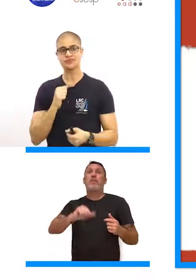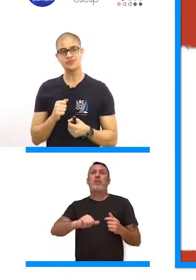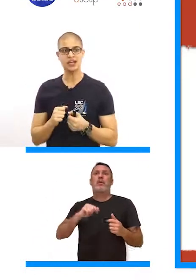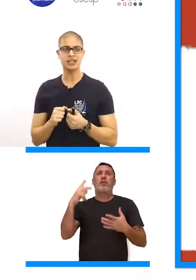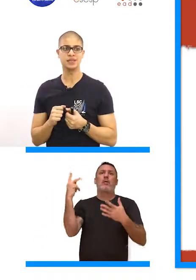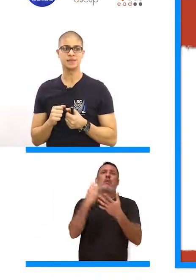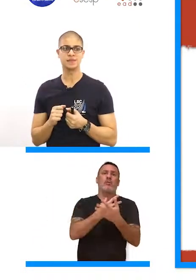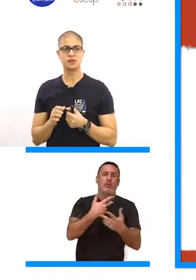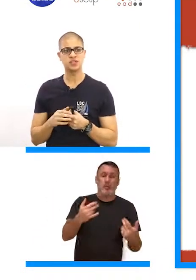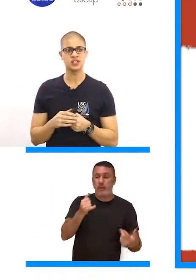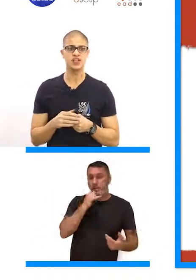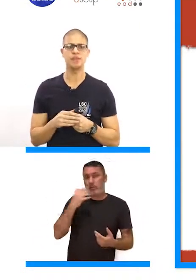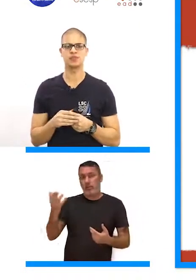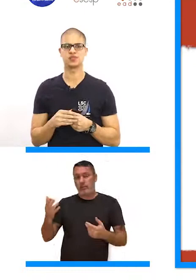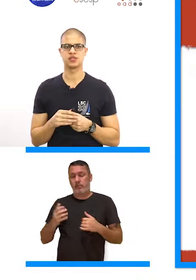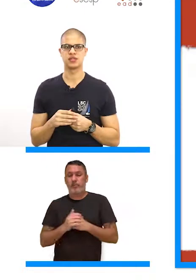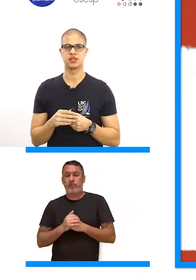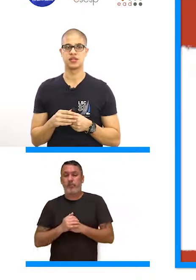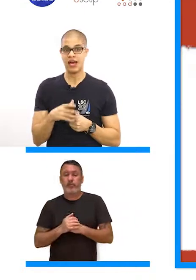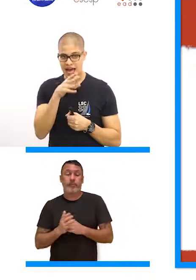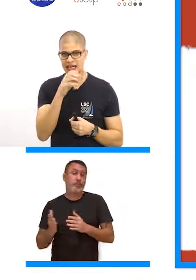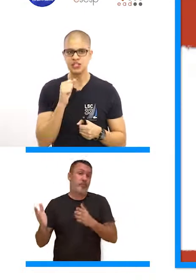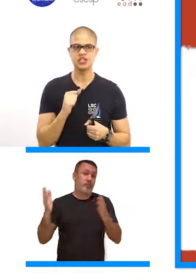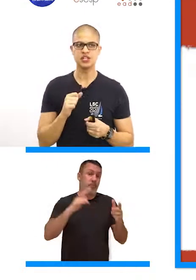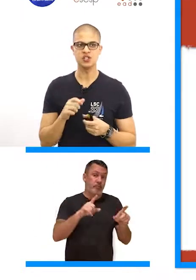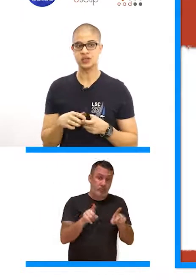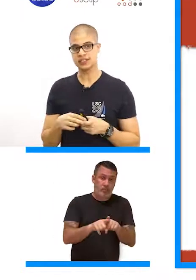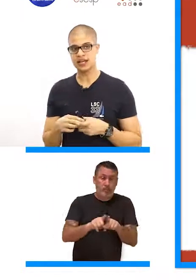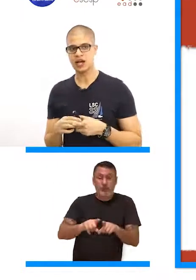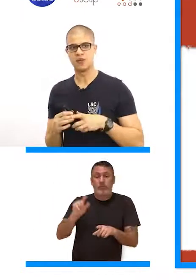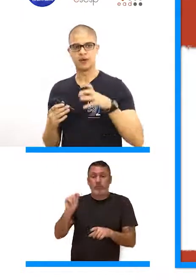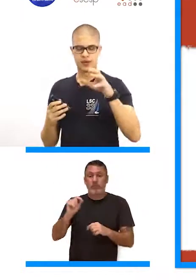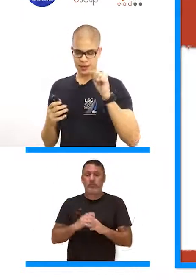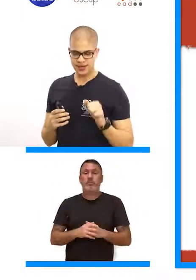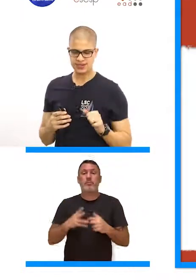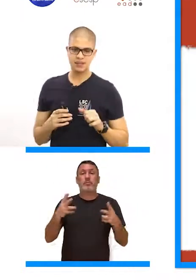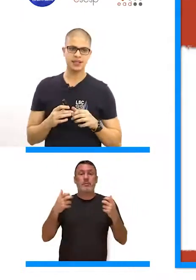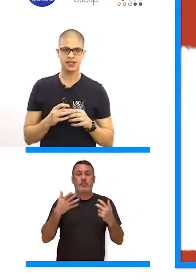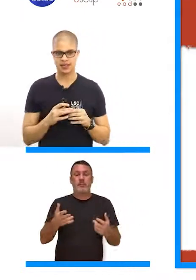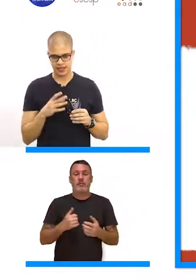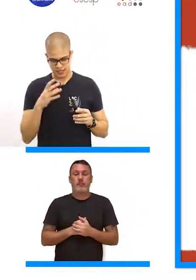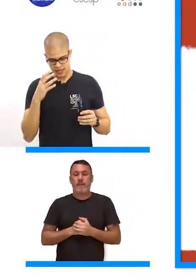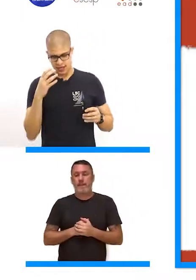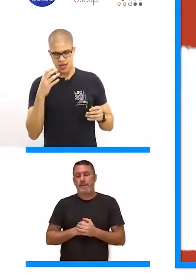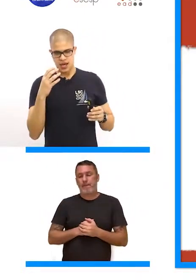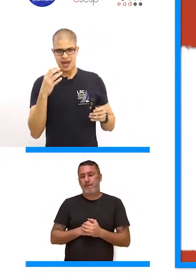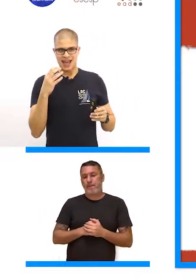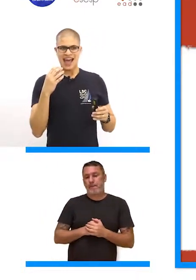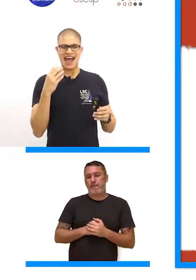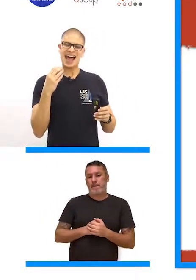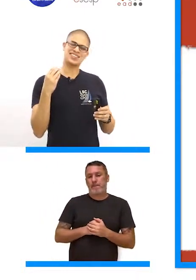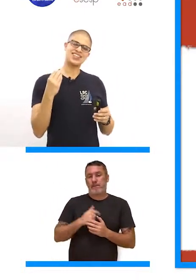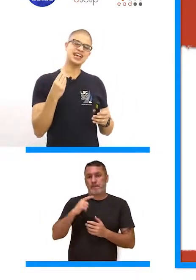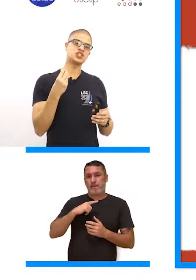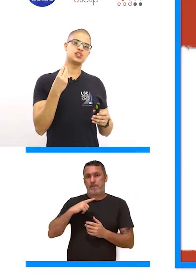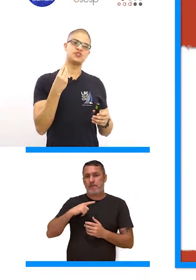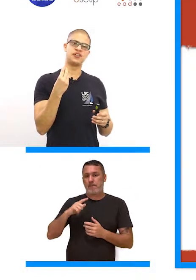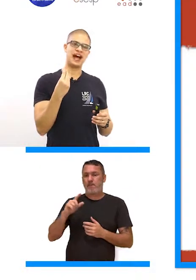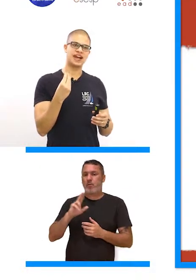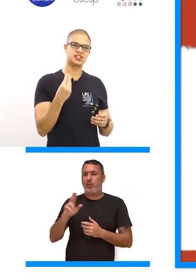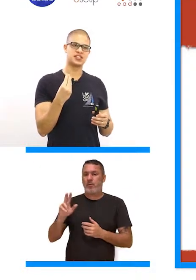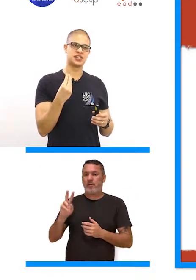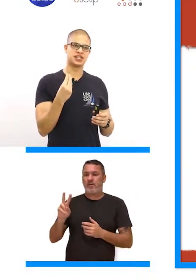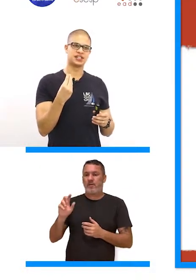pior. Daí os exemplos. Além disso, então, perceba que as áreas